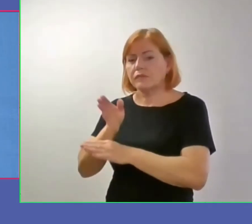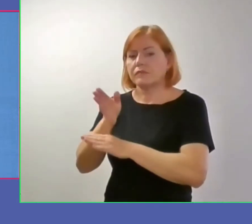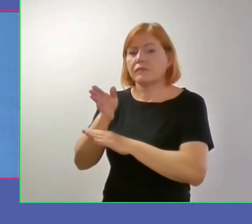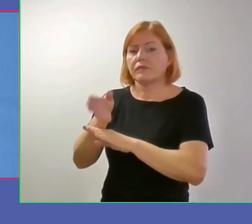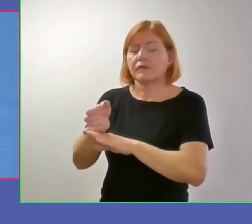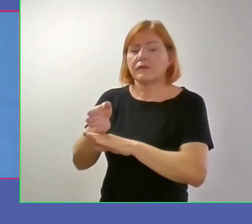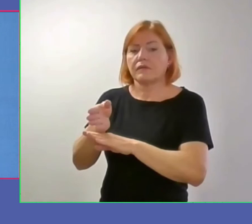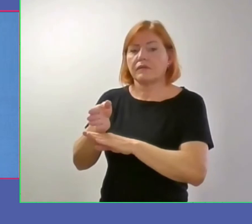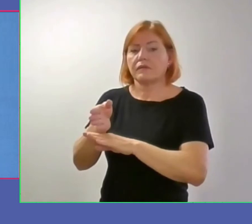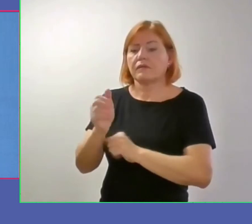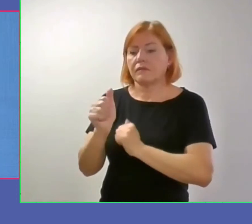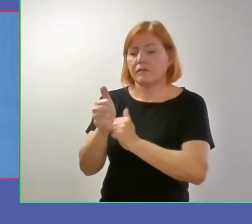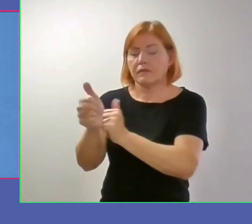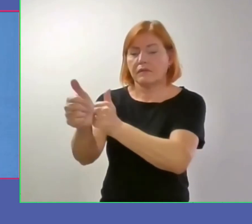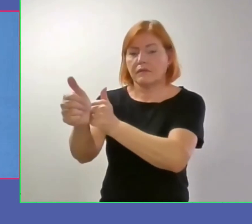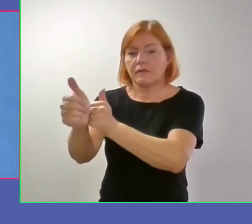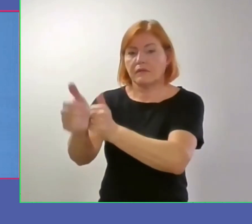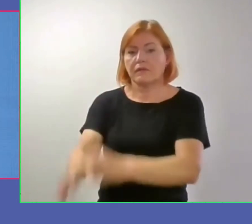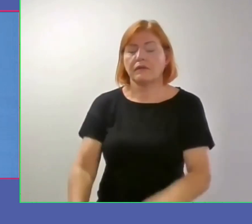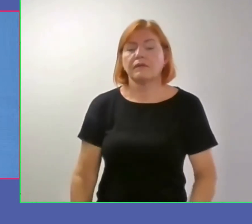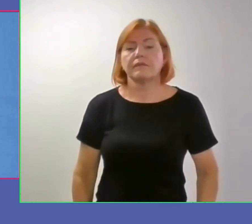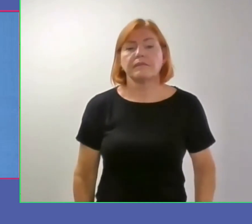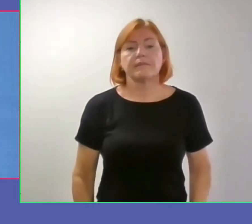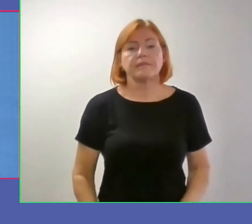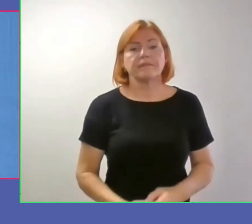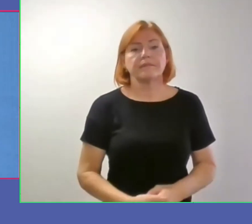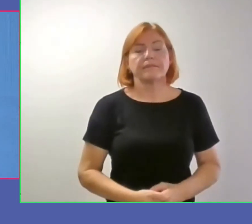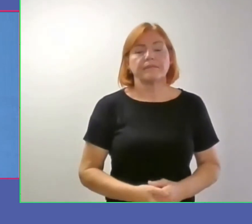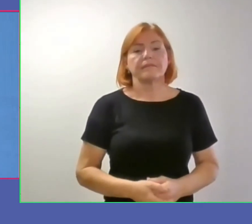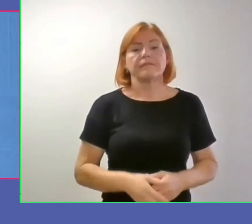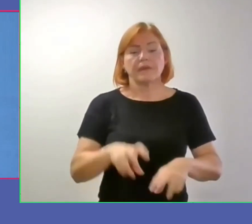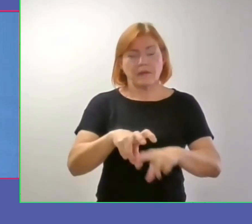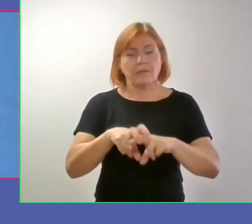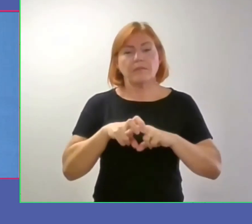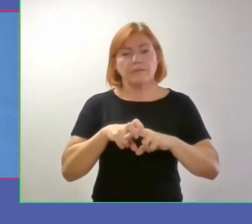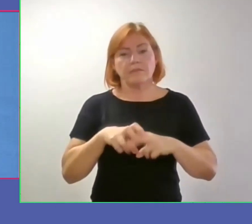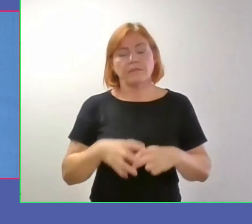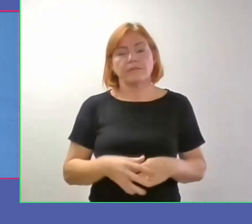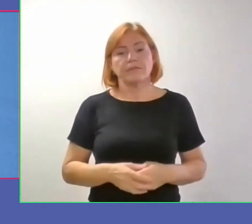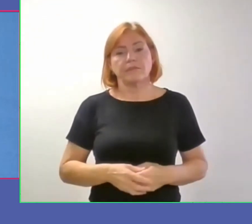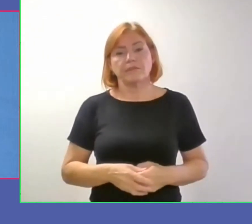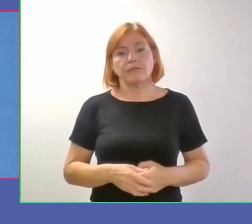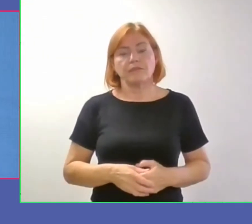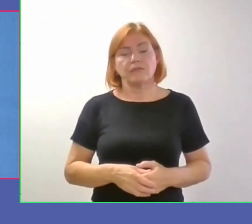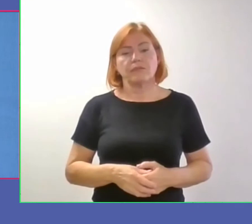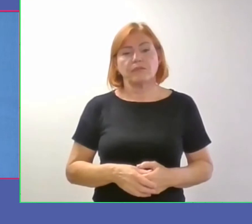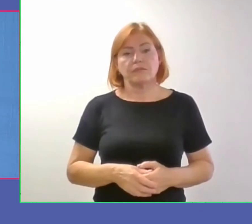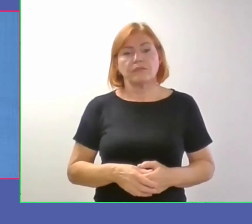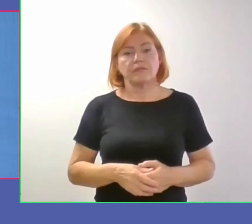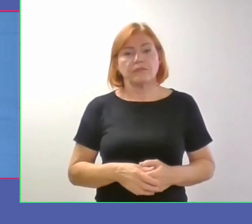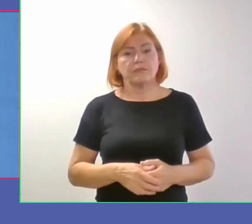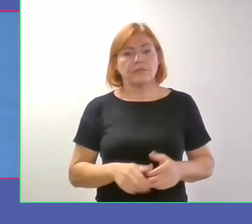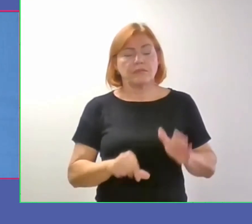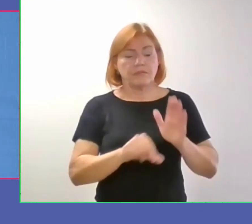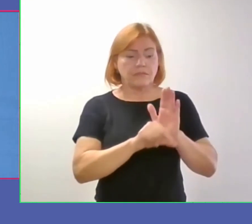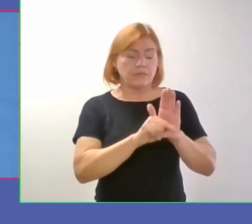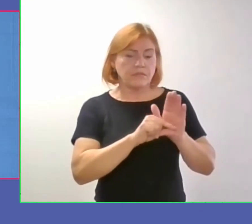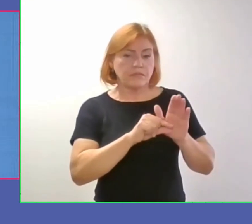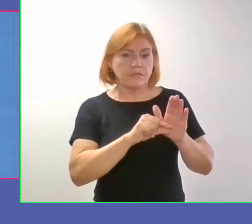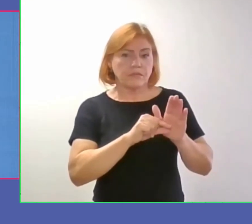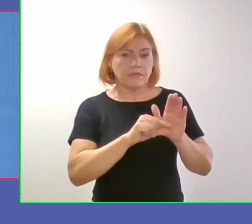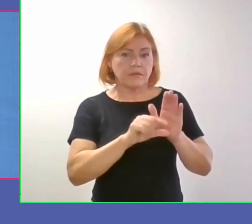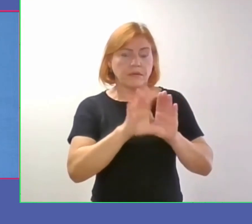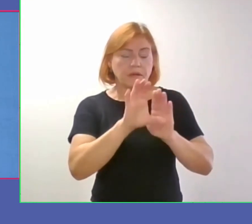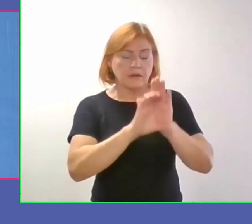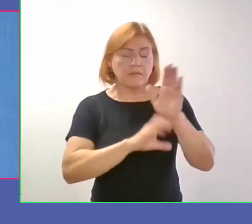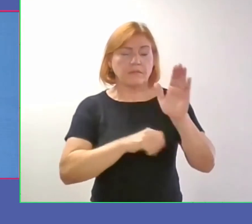E por isso, irmãos, aqui ele disse: em verdade vos digo, versículo 11, capítulo 11, que